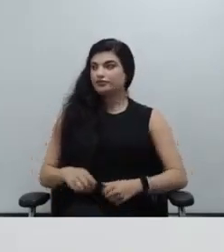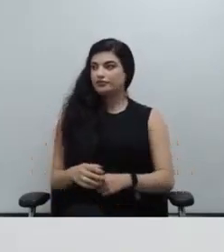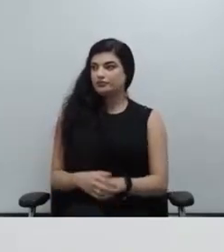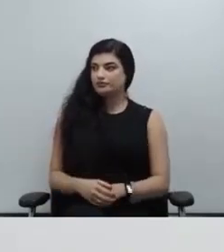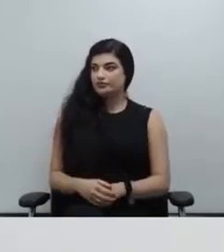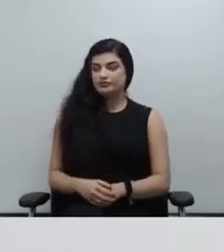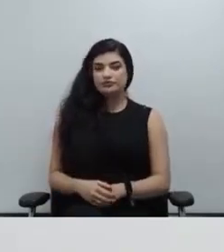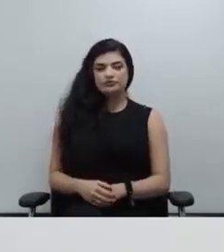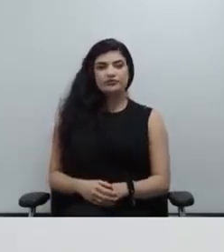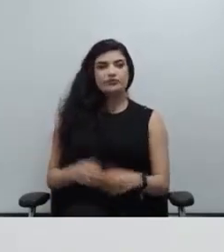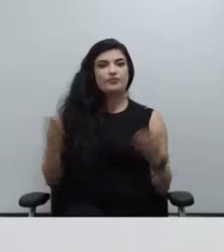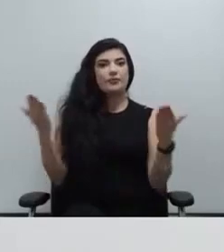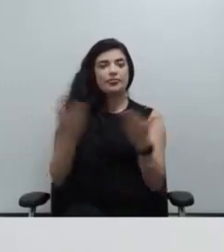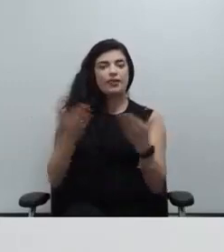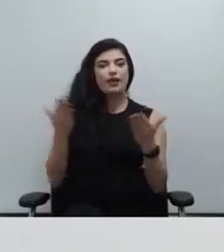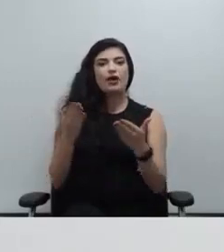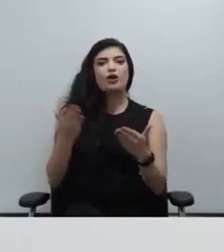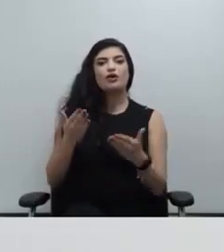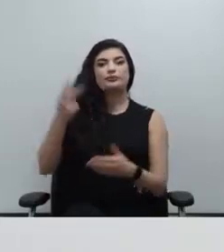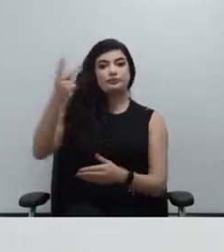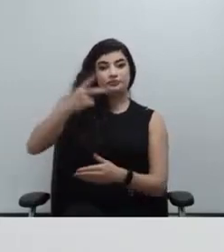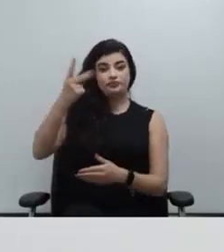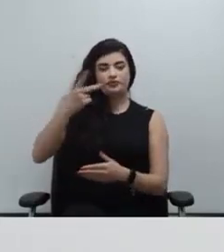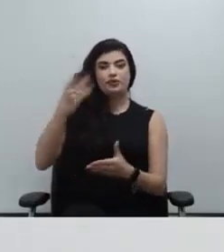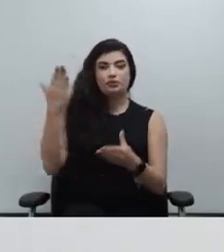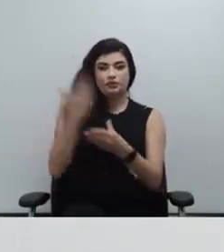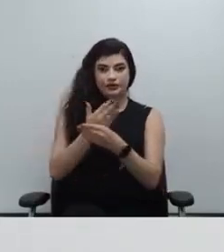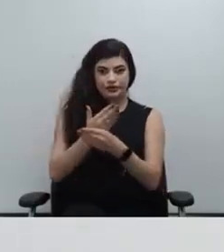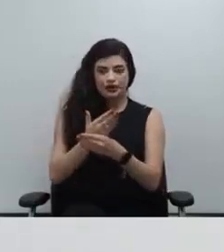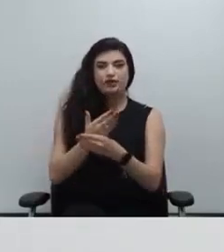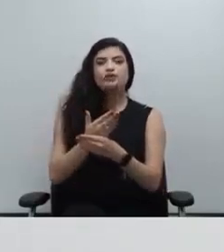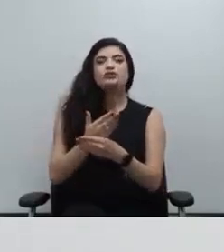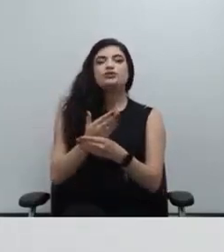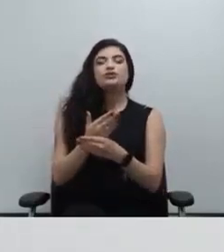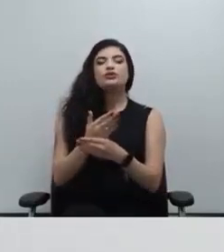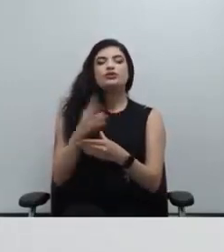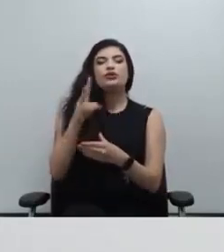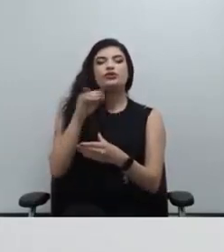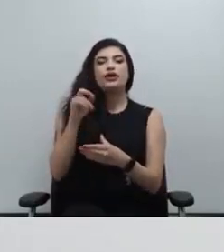Perfeito. Vou apregoar o segundo processo de relatoria do excelentíssimo